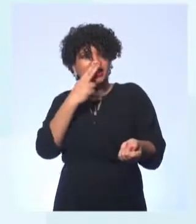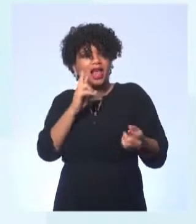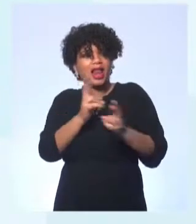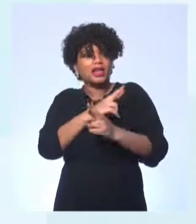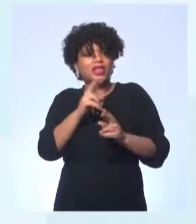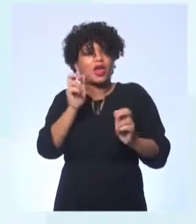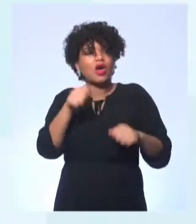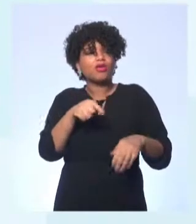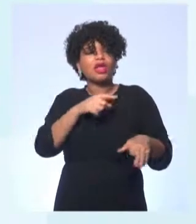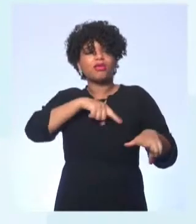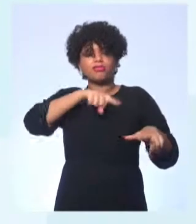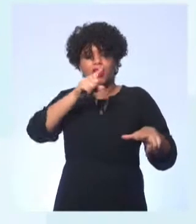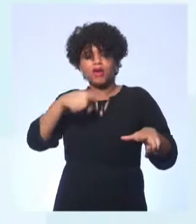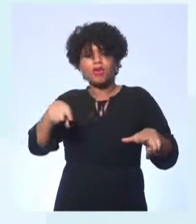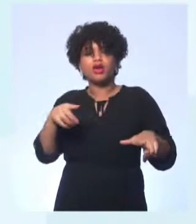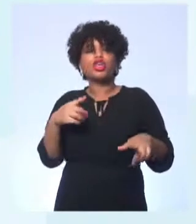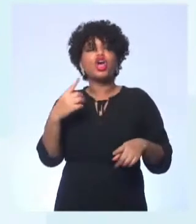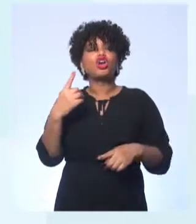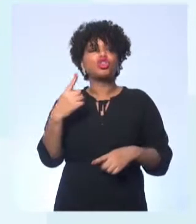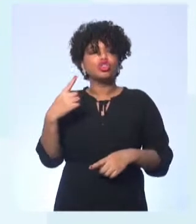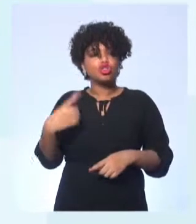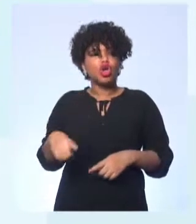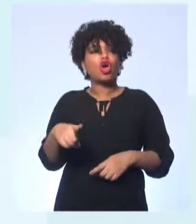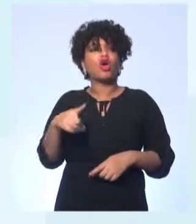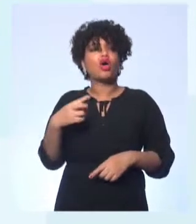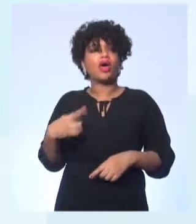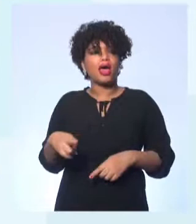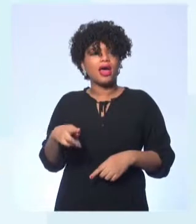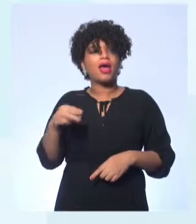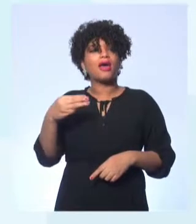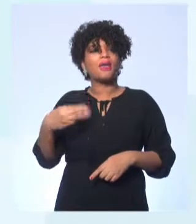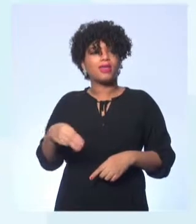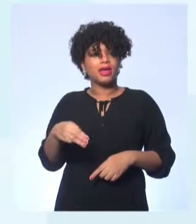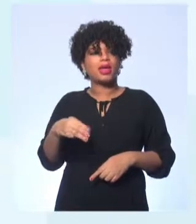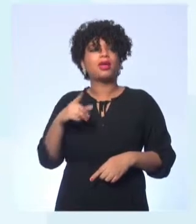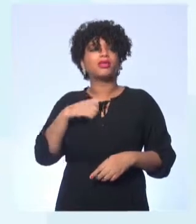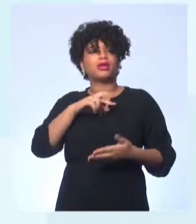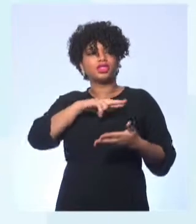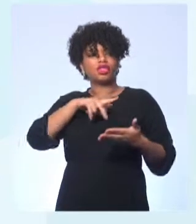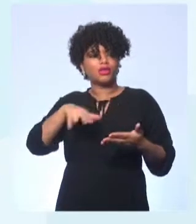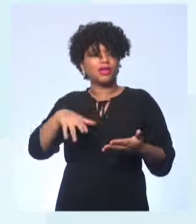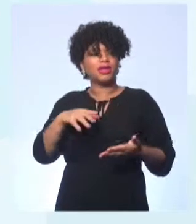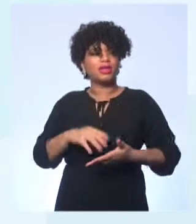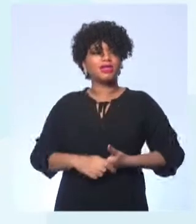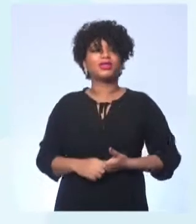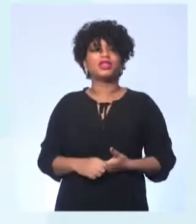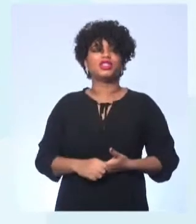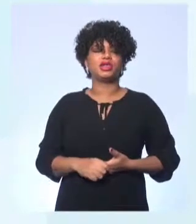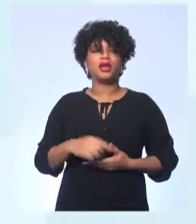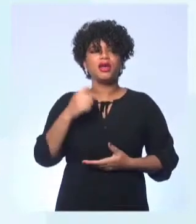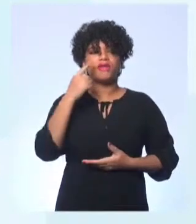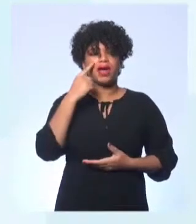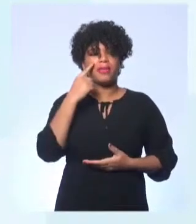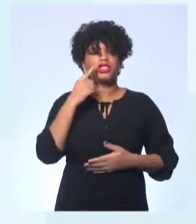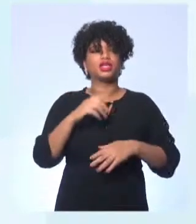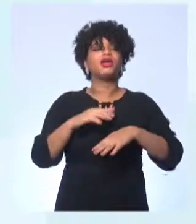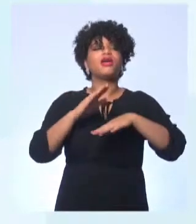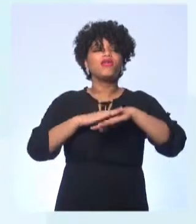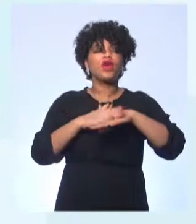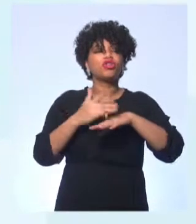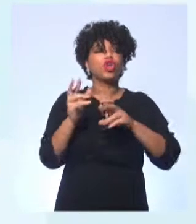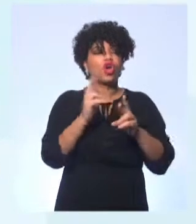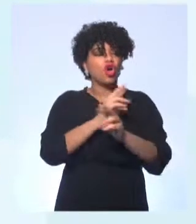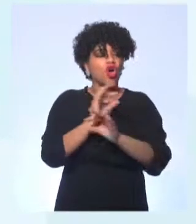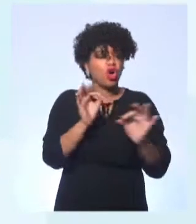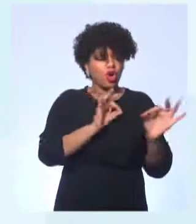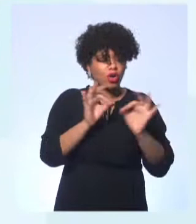notas musicais, o dó, o ré, o mi, né? Em determinadas escalas, ou seja, em cada cultura tem a sua forma de organizar